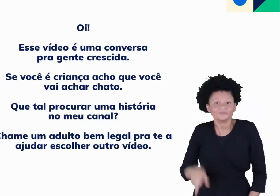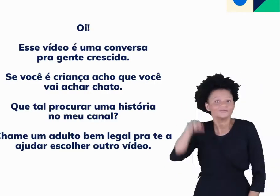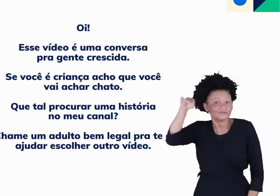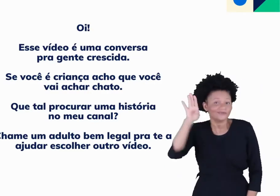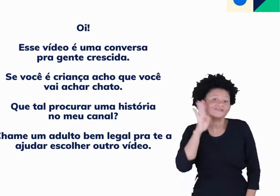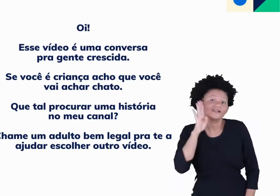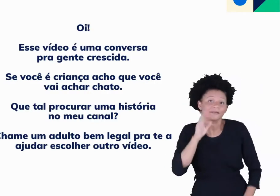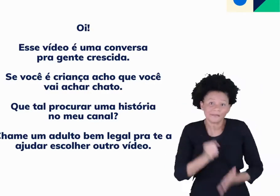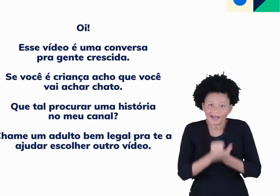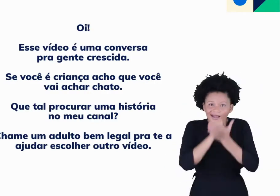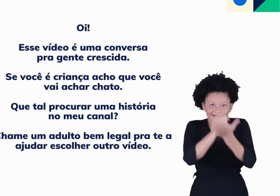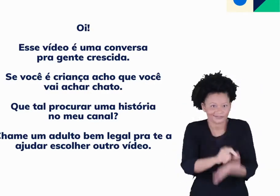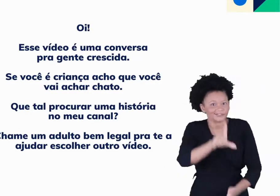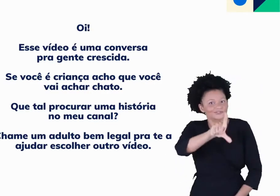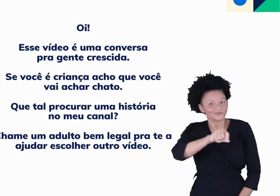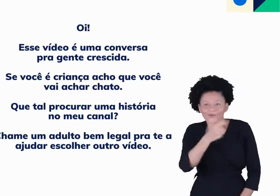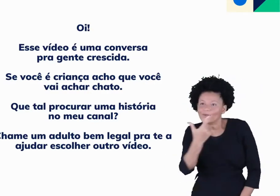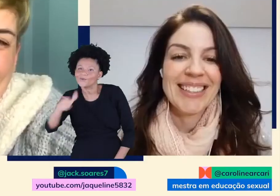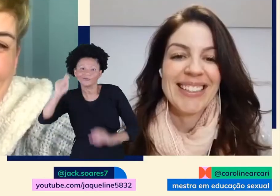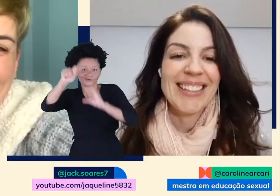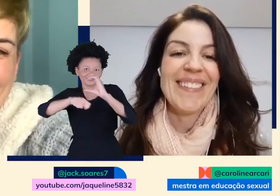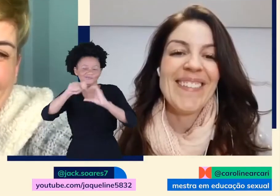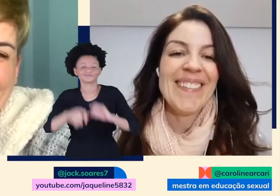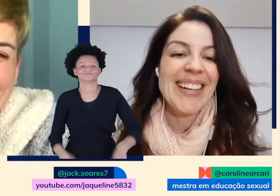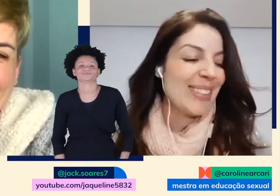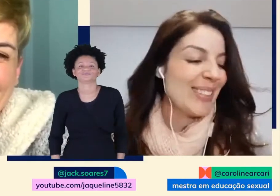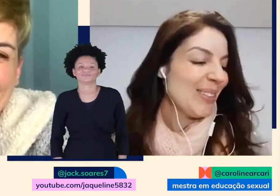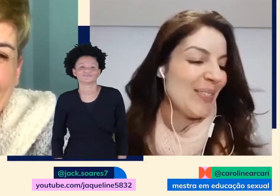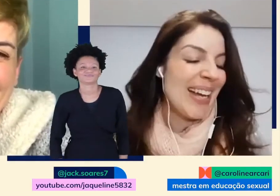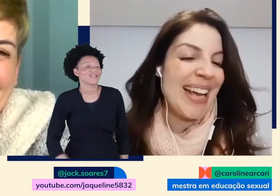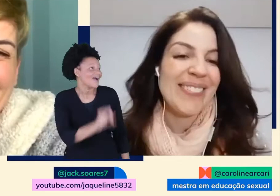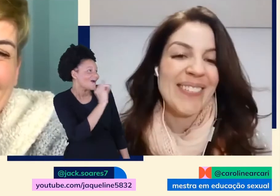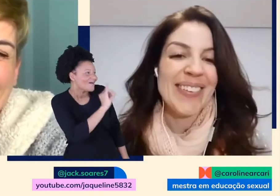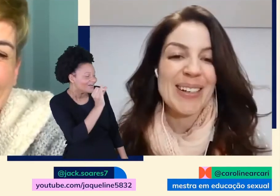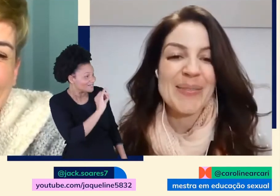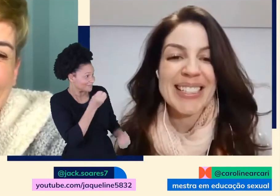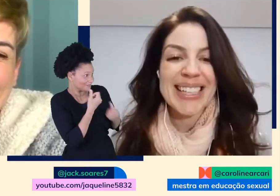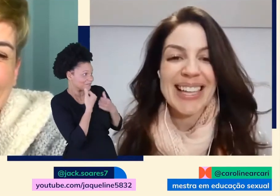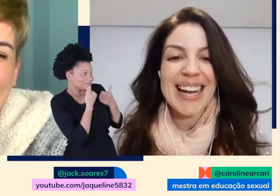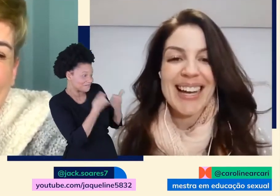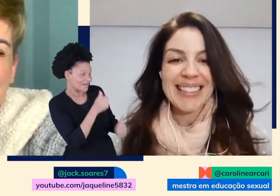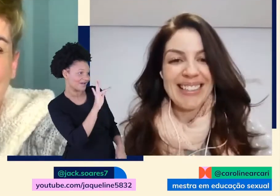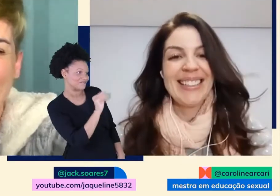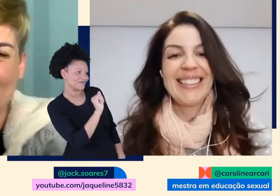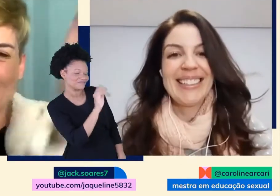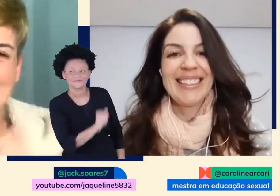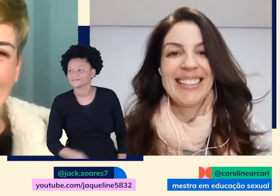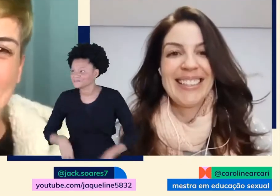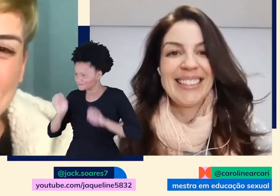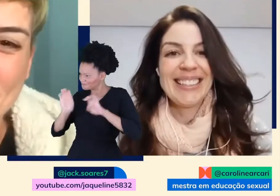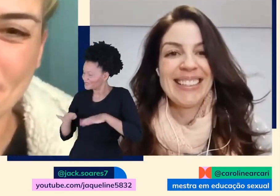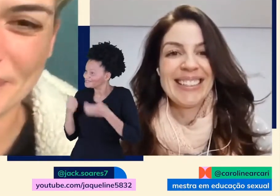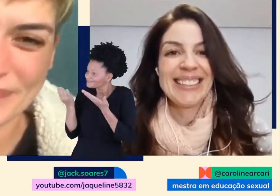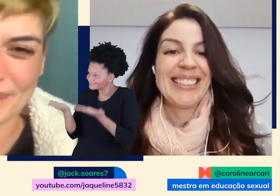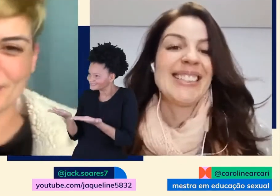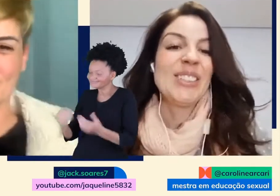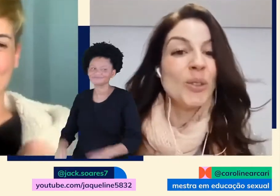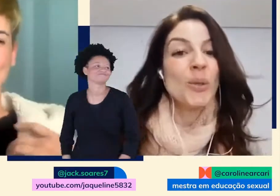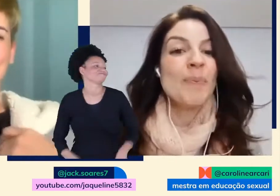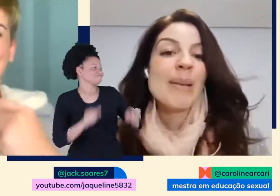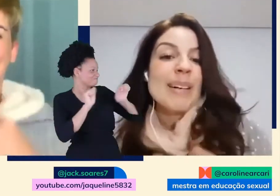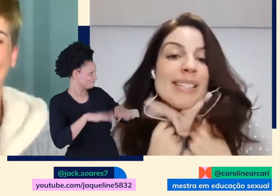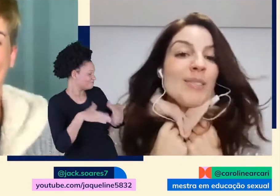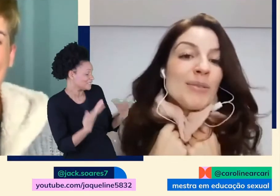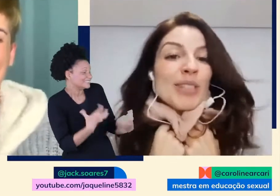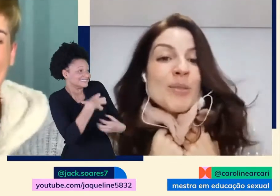legal pra te ajudar a escolher um outro vídeo. Oi, tudo bem, Fafá? Como é que você tá? Bem, e você?